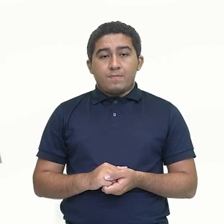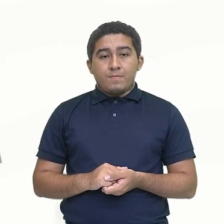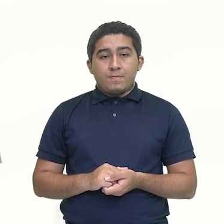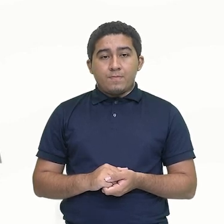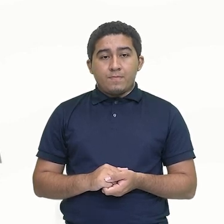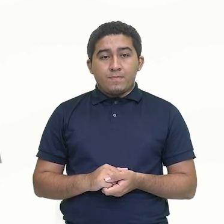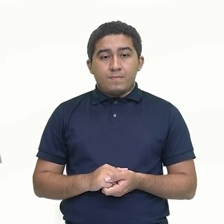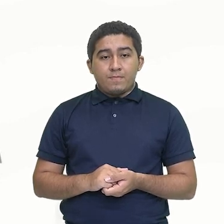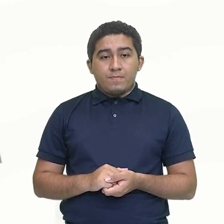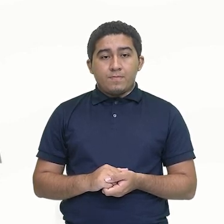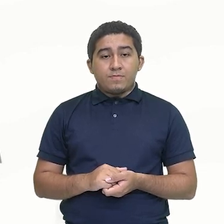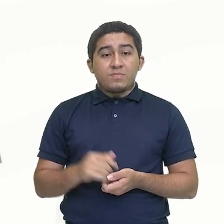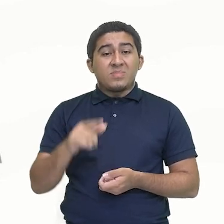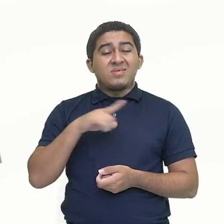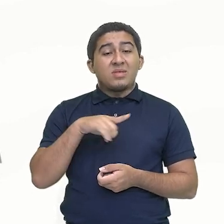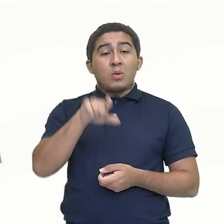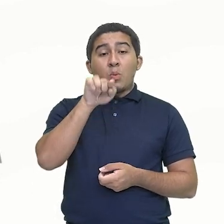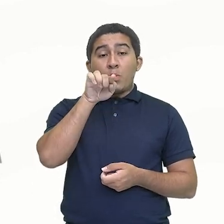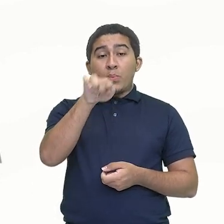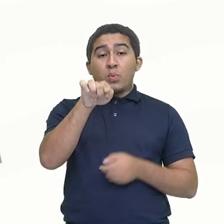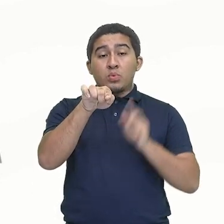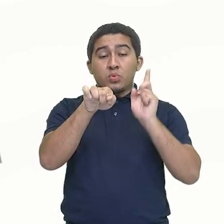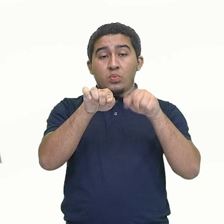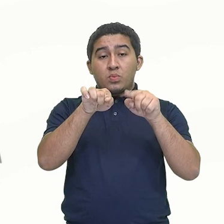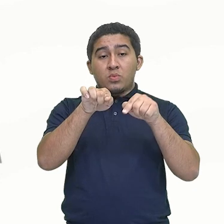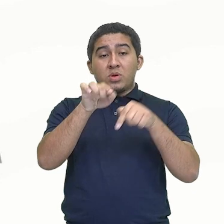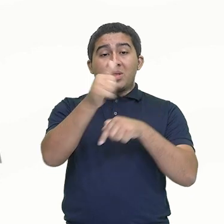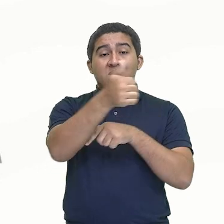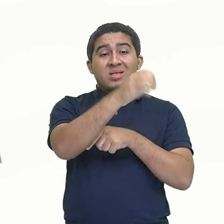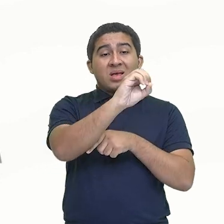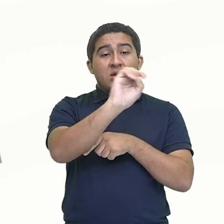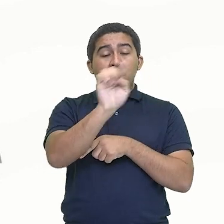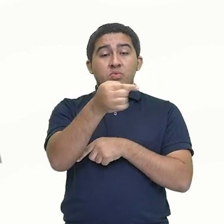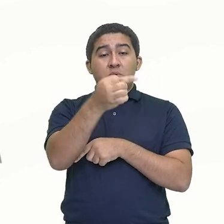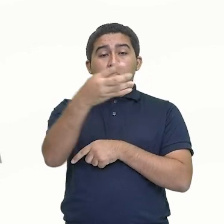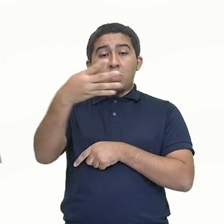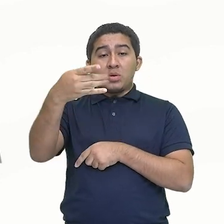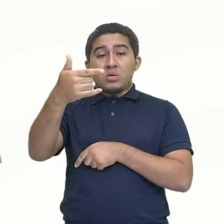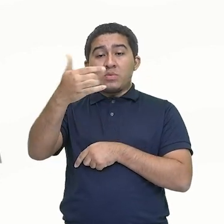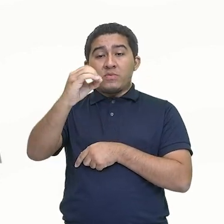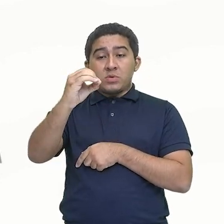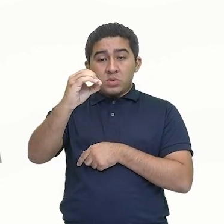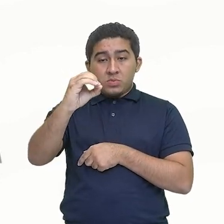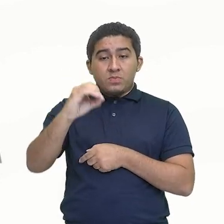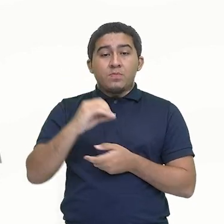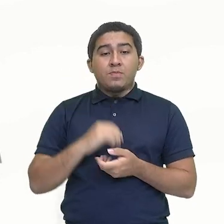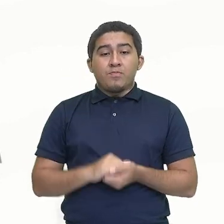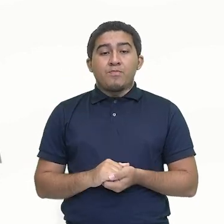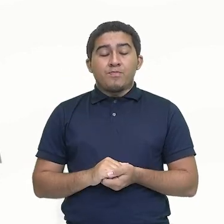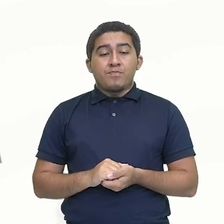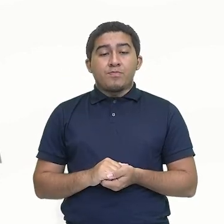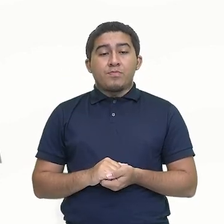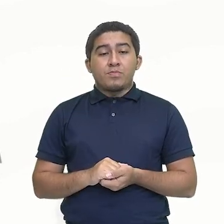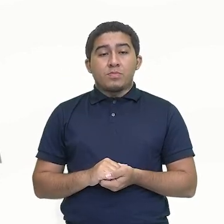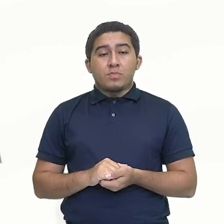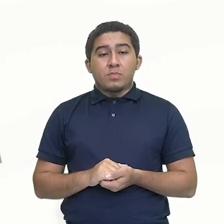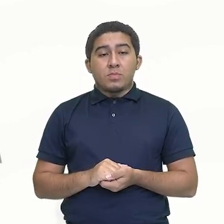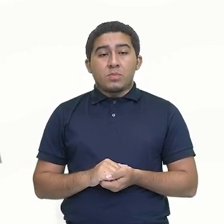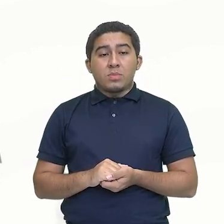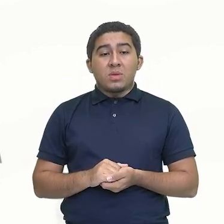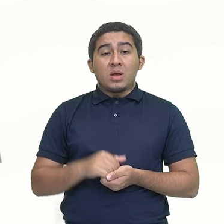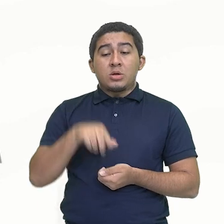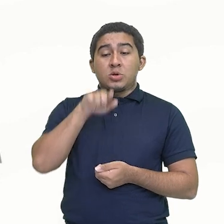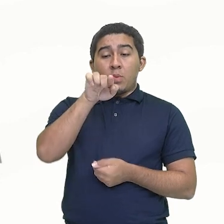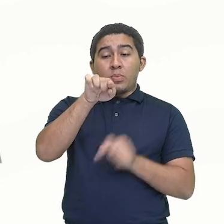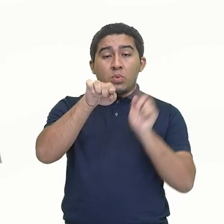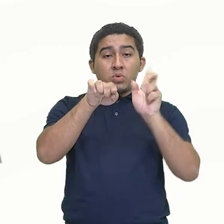como 10 e 420, tá? Que é esse ponto laranja, tá bom? Esse ponto é o